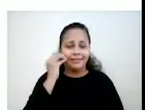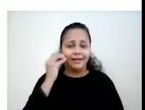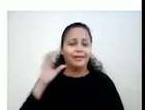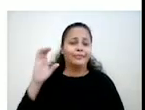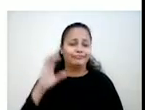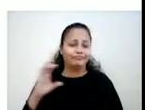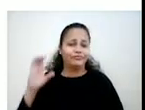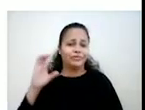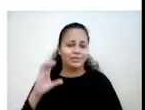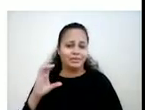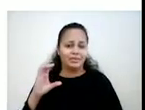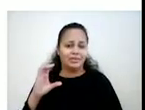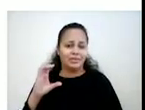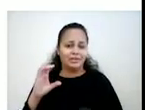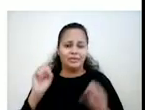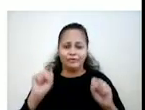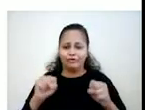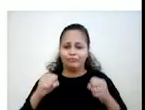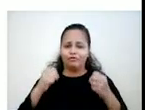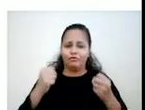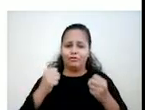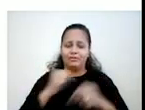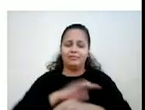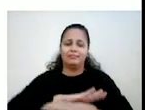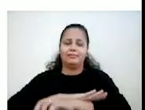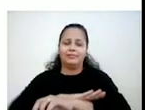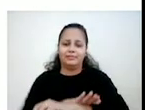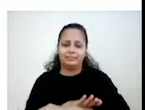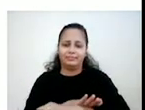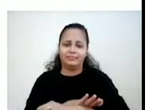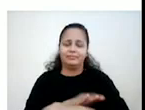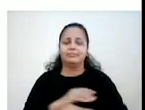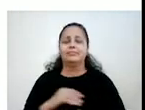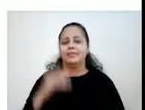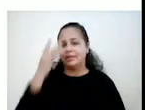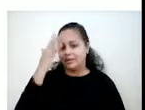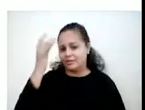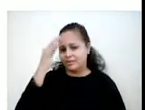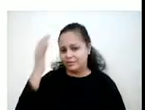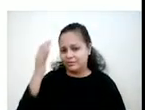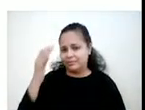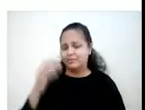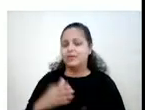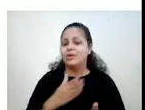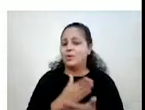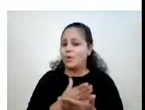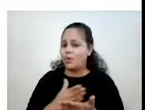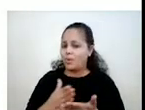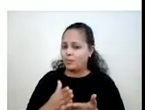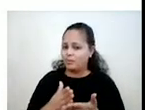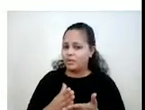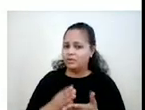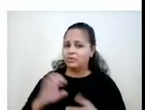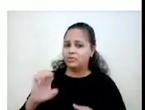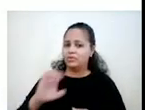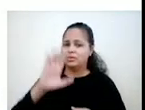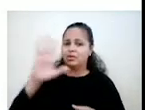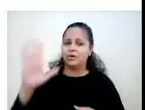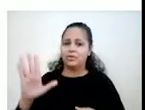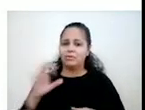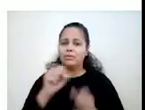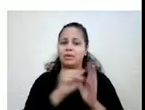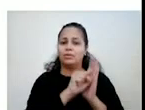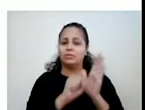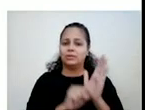ciência, justificar e fortalecer o racismo. Essas teorias surgiram na Europa no século XIX